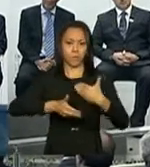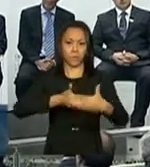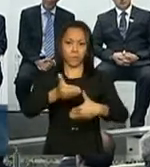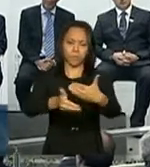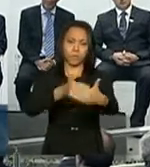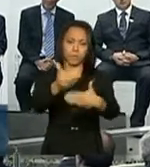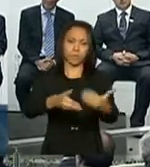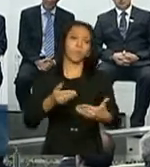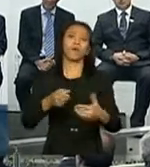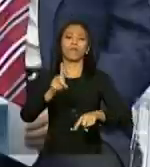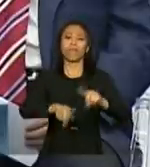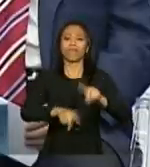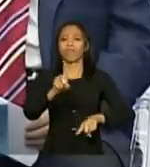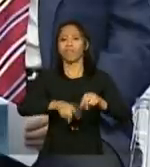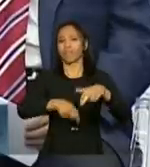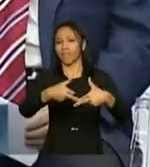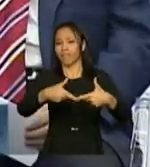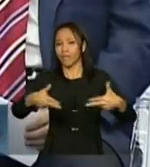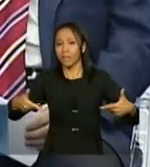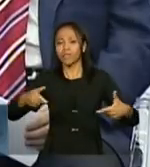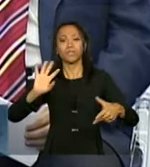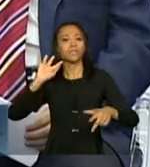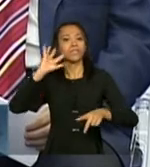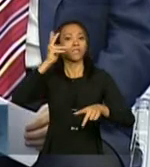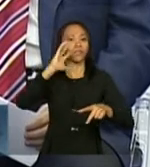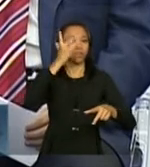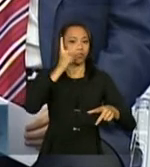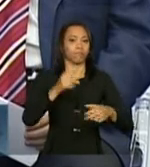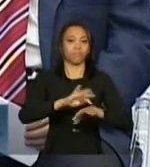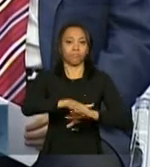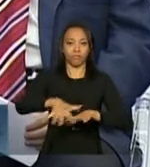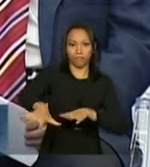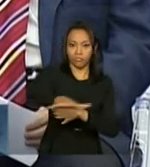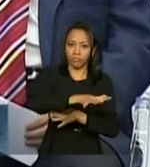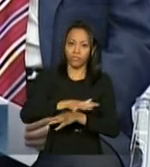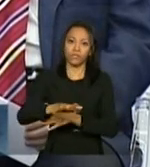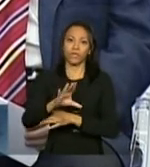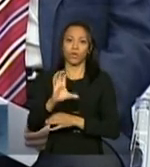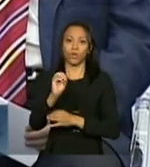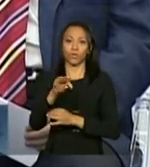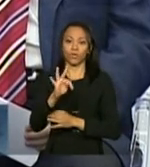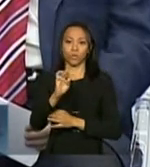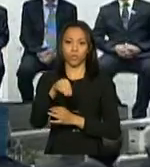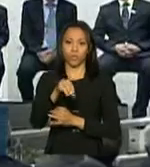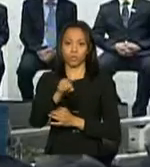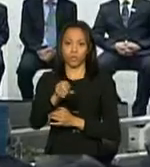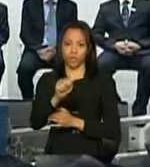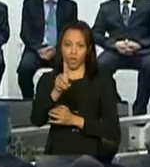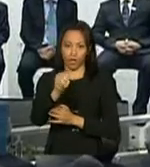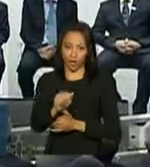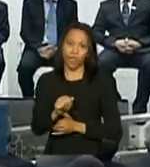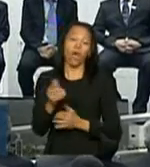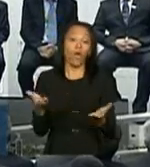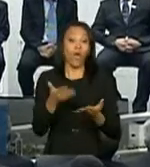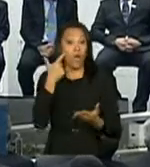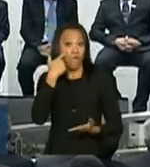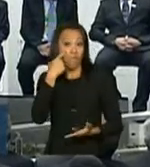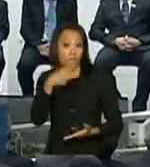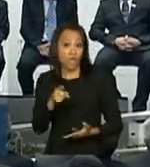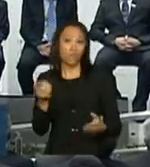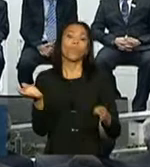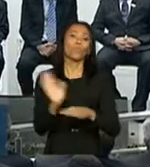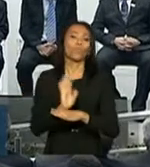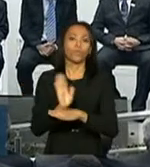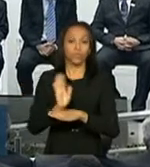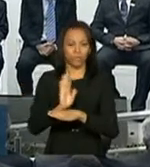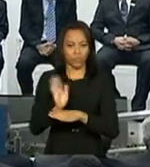linha de produtos e de soluções customizadas. Nós assistiremos a seguir à exibição de vídeo